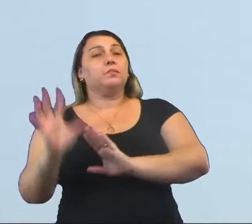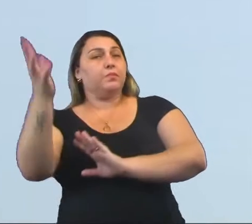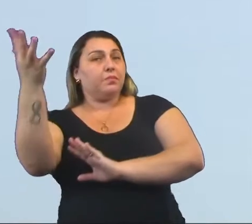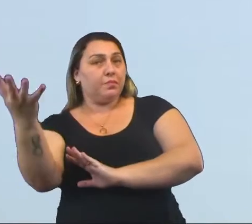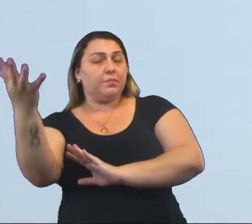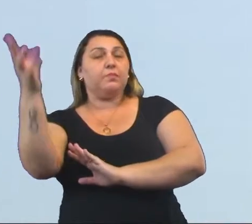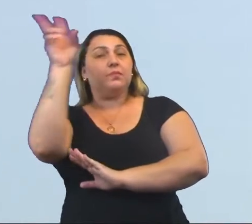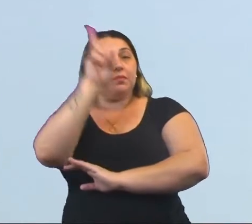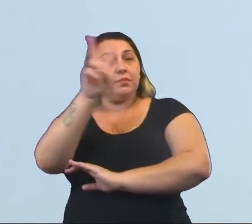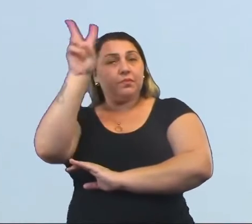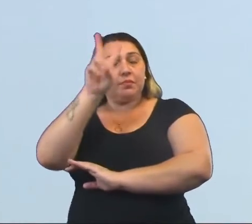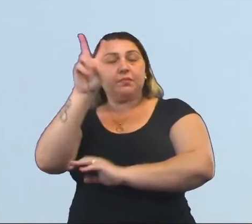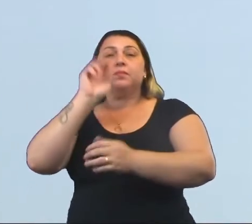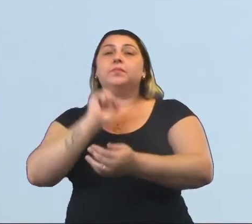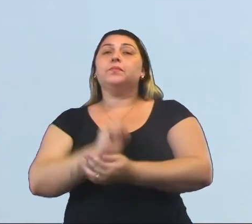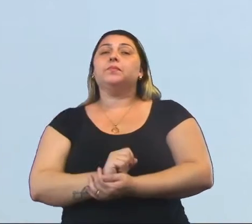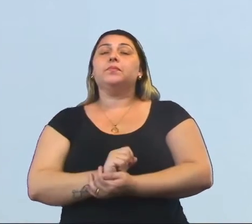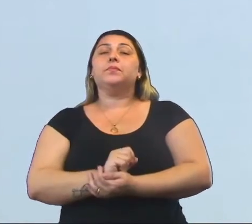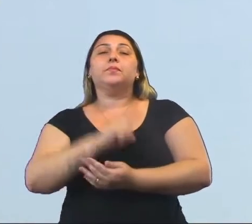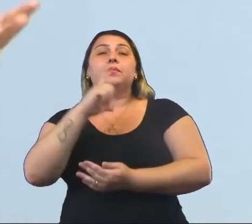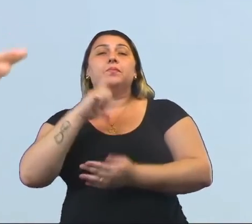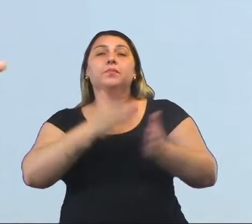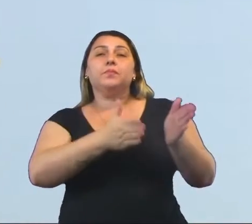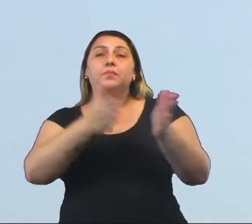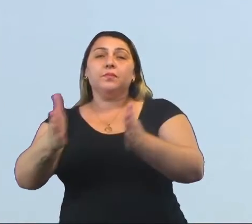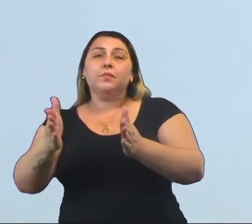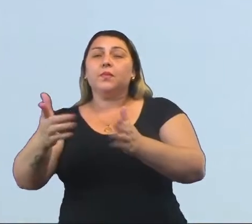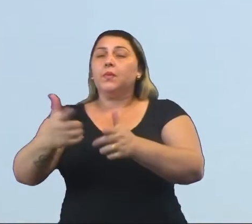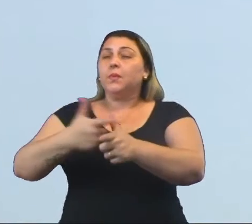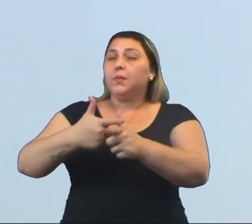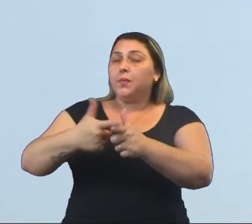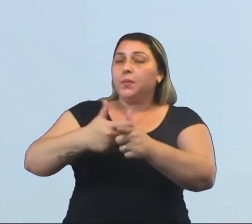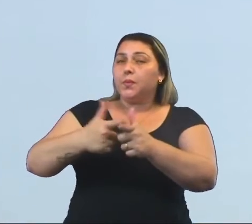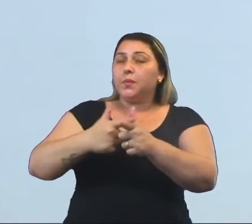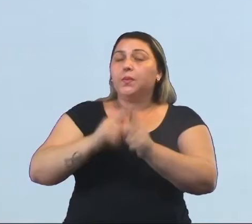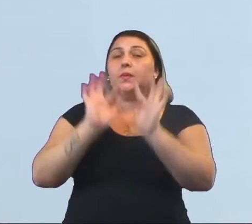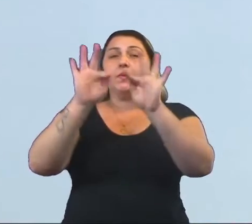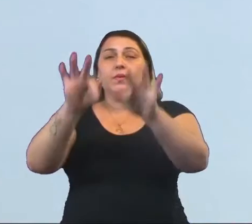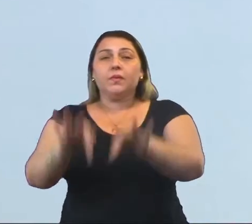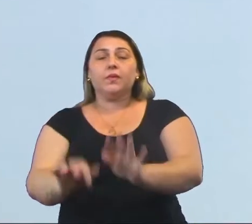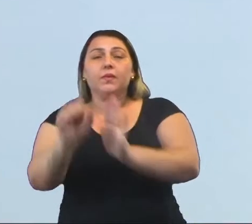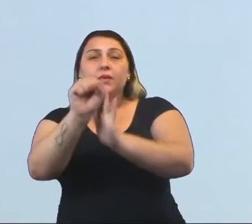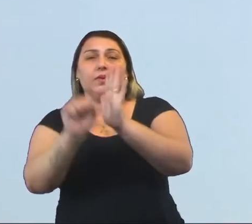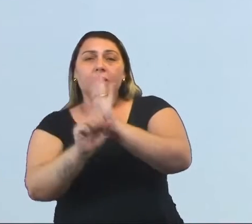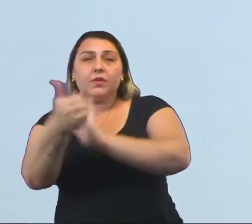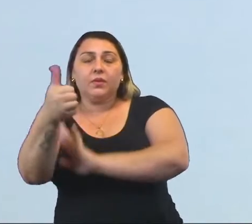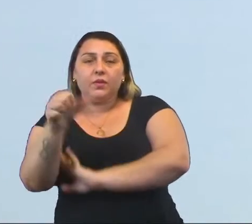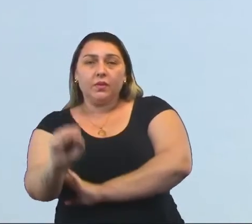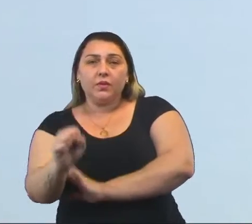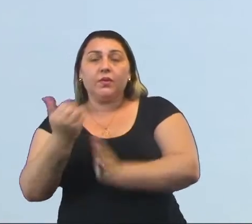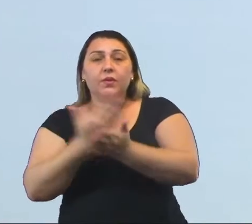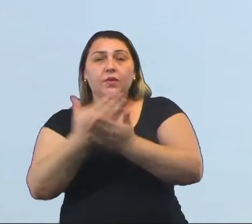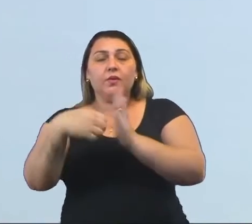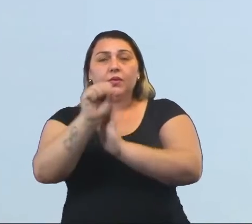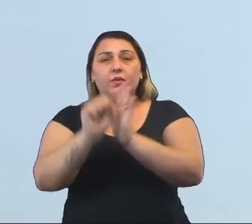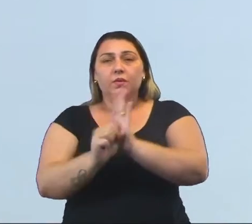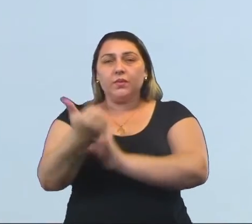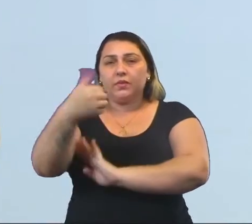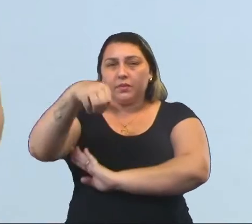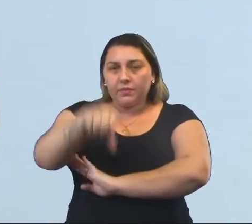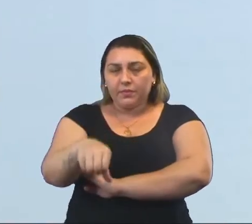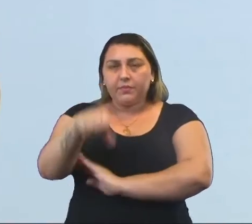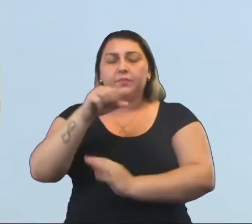acontecimentos históricos. É um período de grande turbulência que teve início no final do século XVIII e início do século